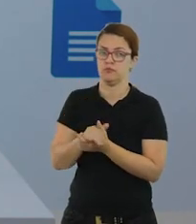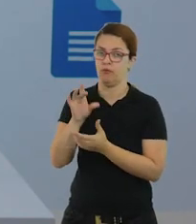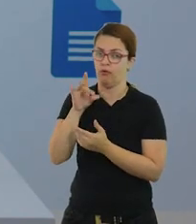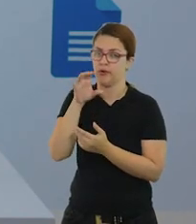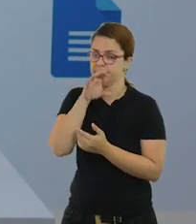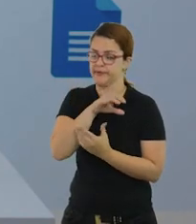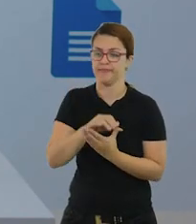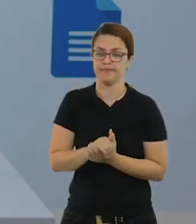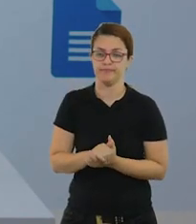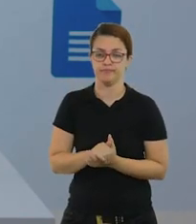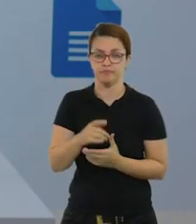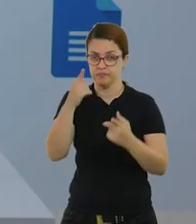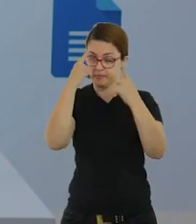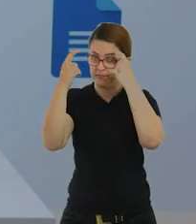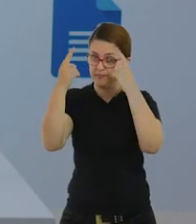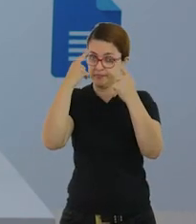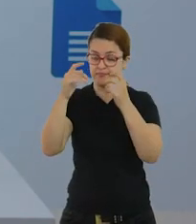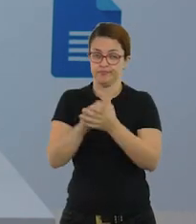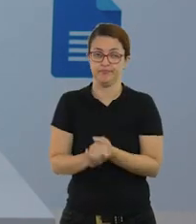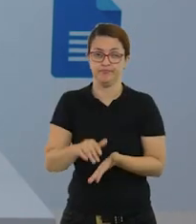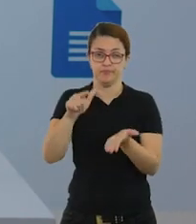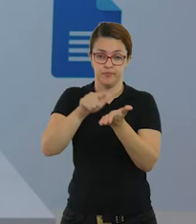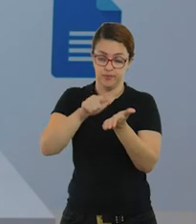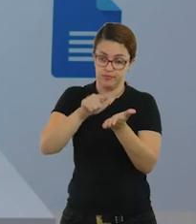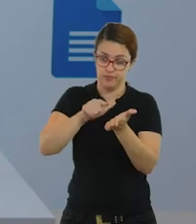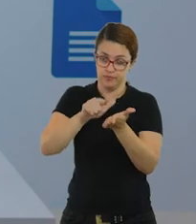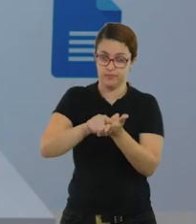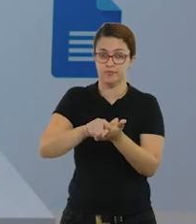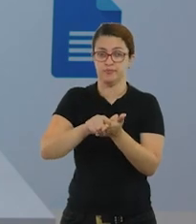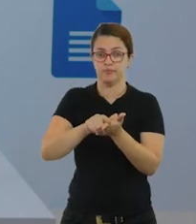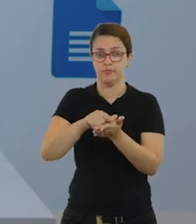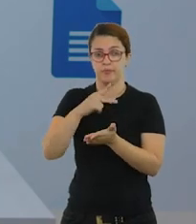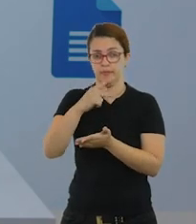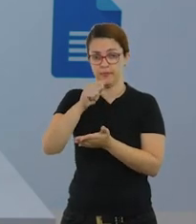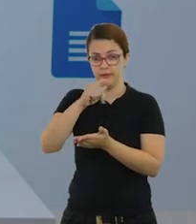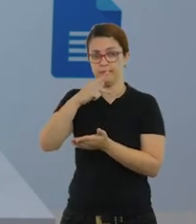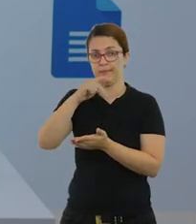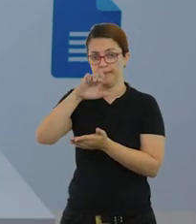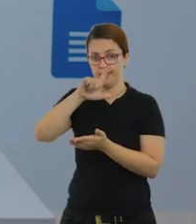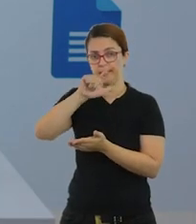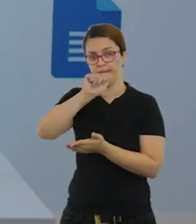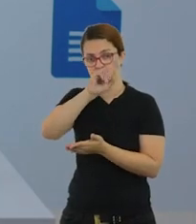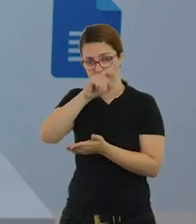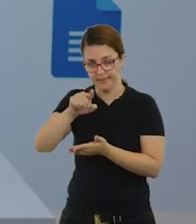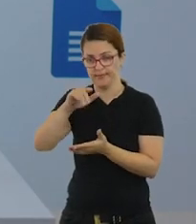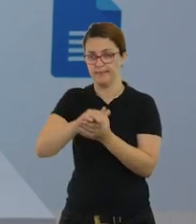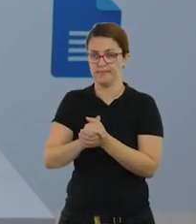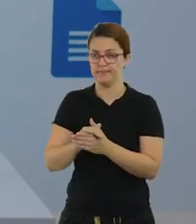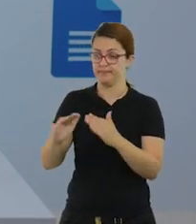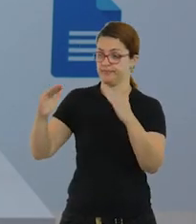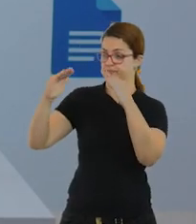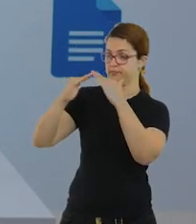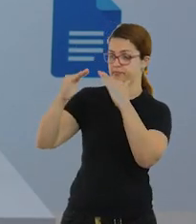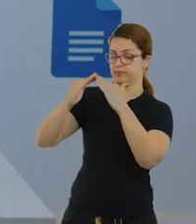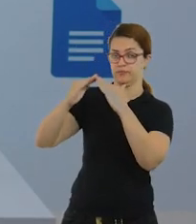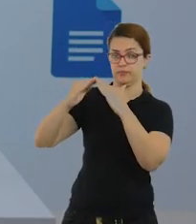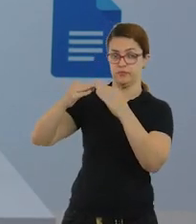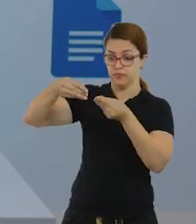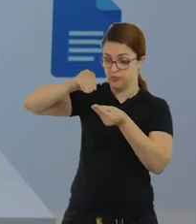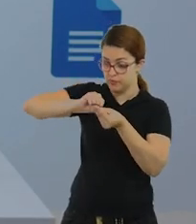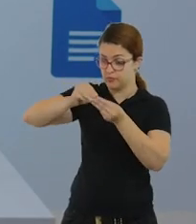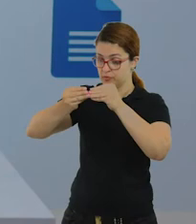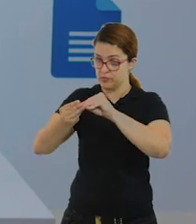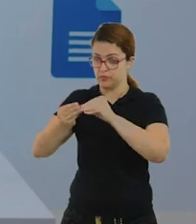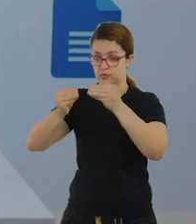perigoso. E aí você utiliza a sua criatividade. Temos aqui o papelão para você fazer o telhadinho do cuco, ó. Só